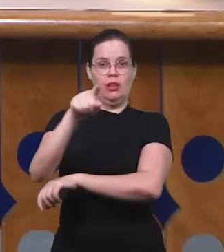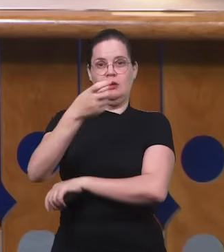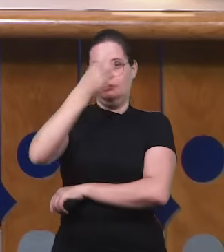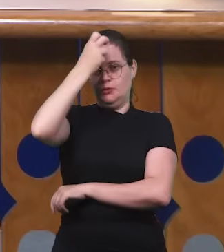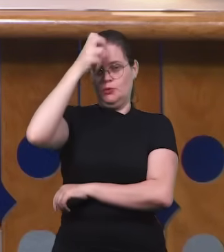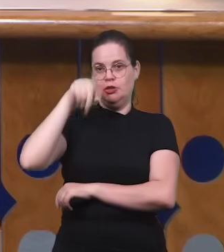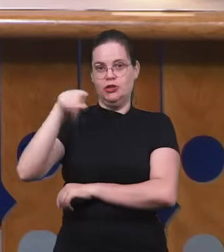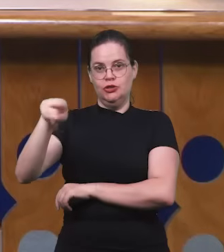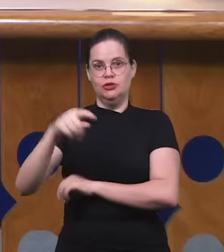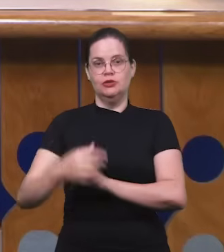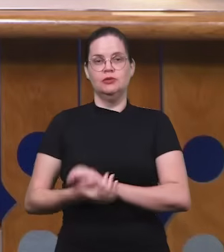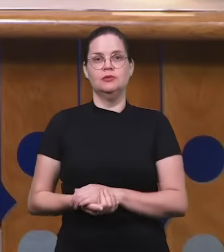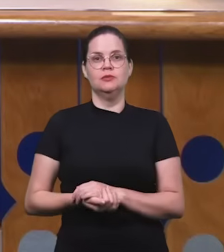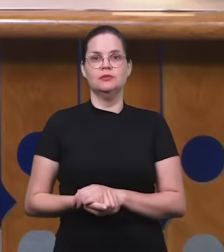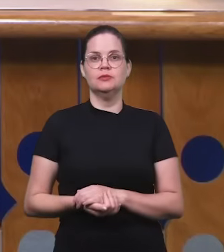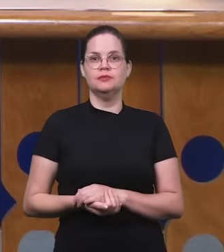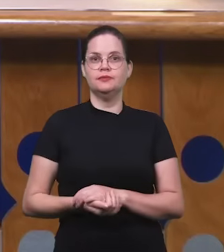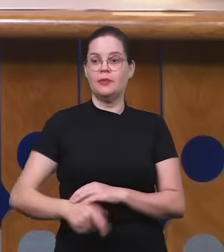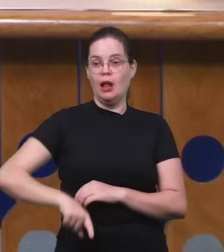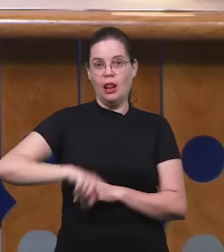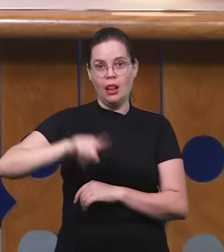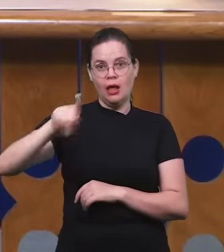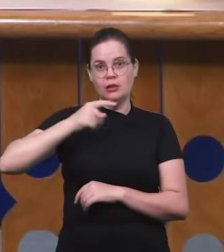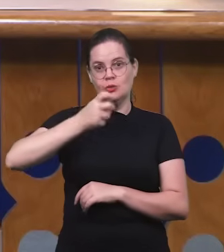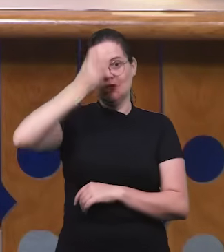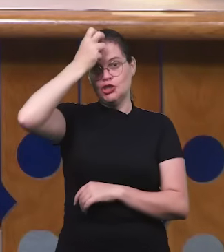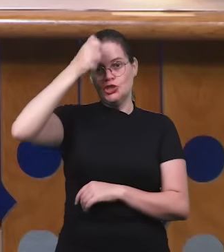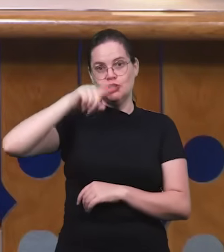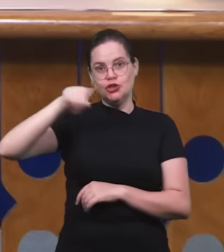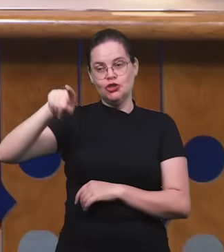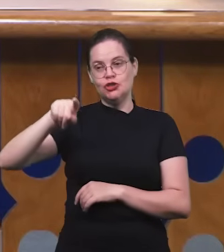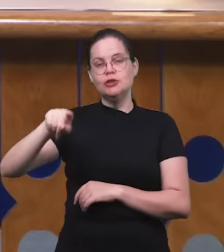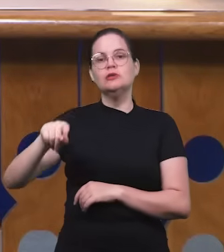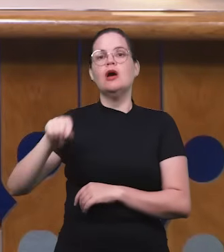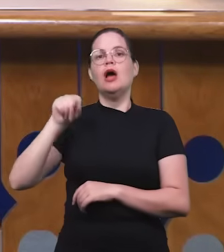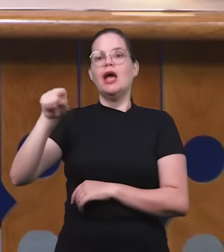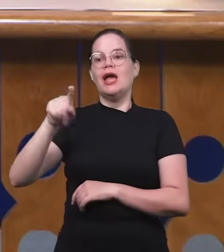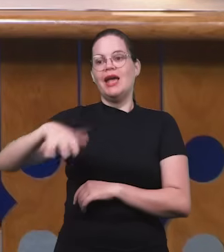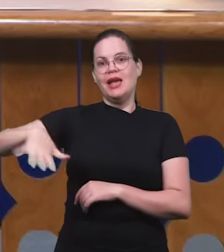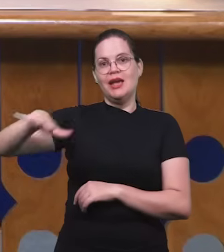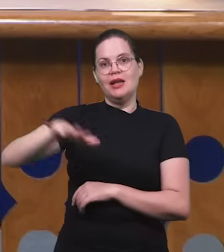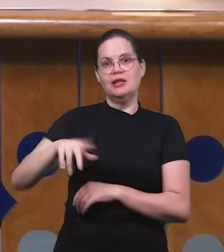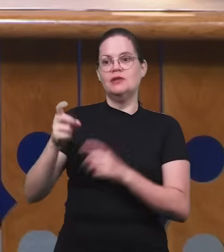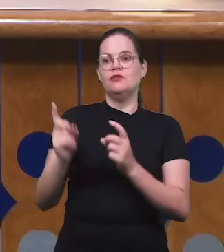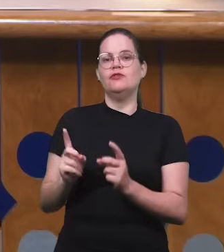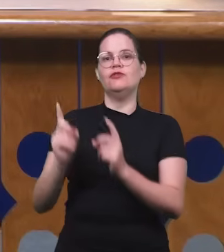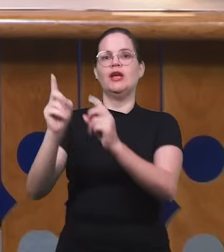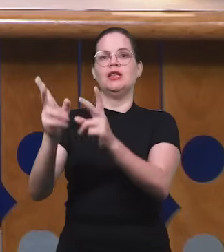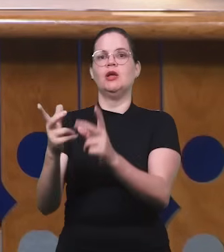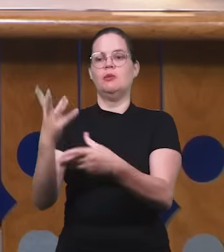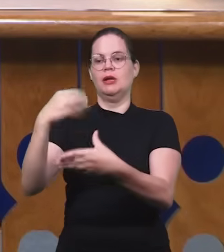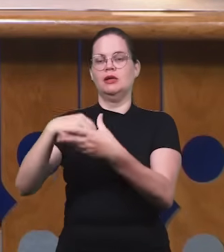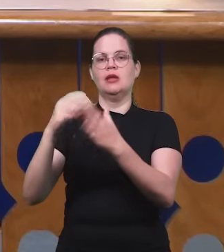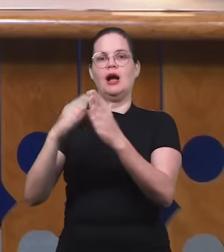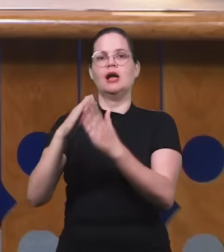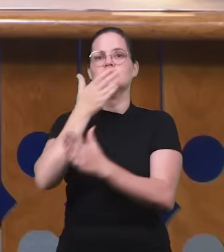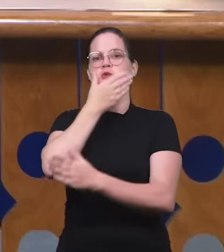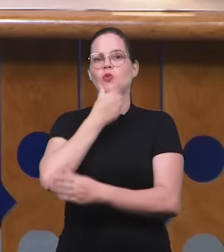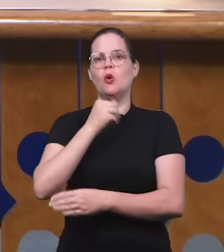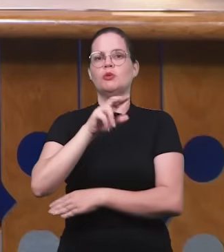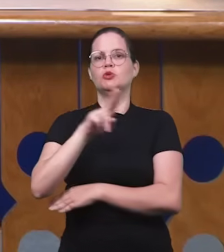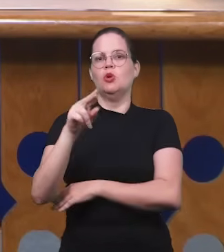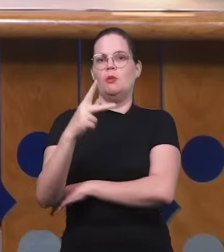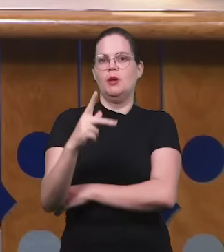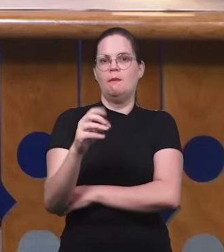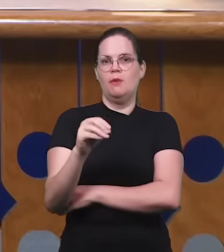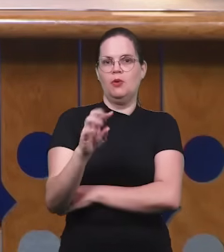pelos ismaelitas, e lá no Egito foi vendido a um homem chamado Potifar. Na casa de